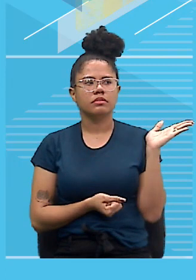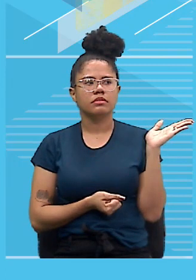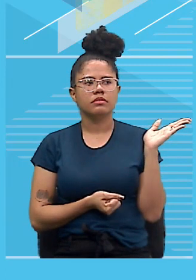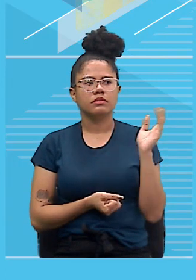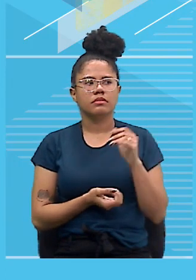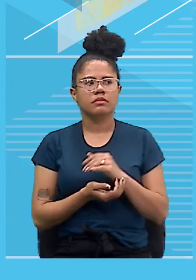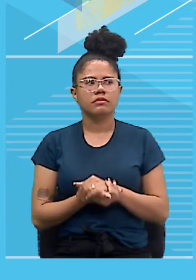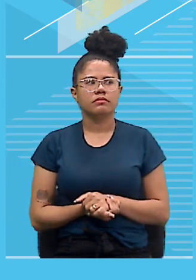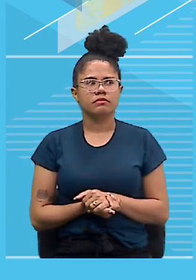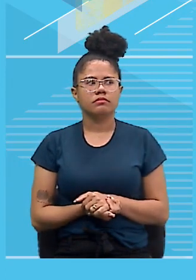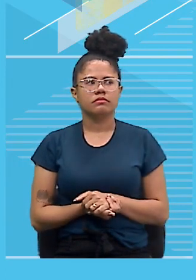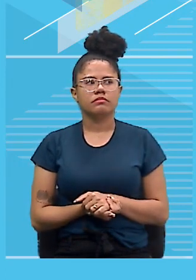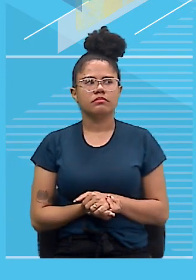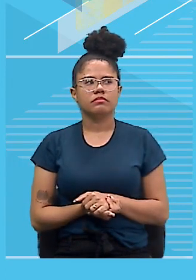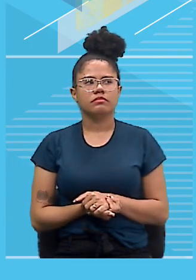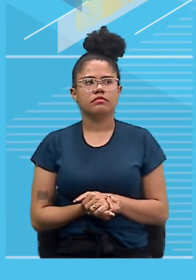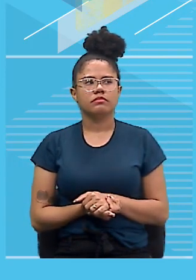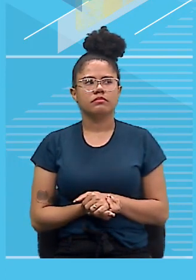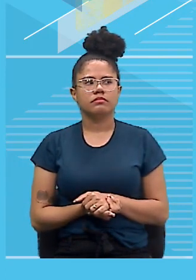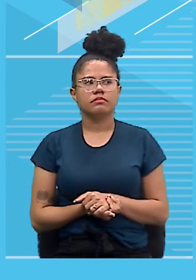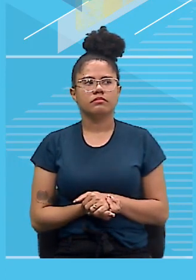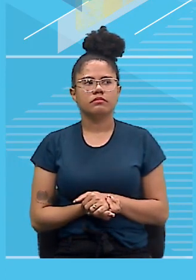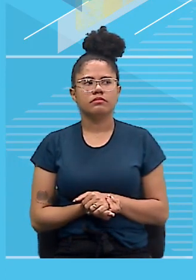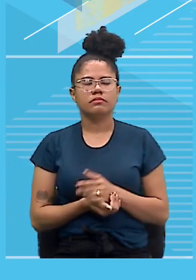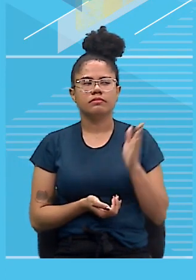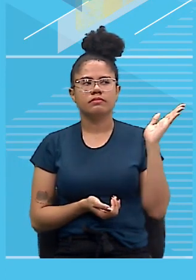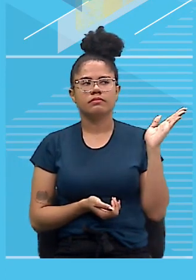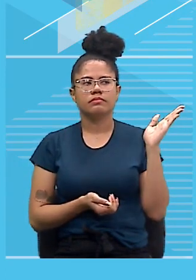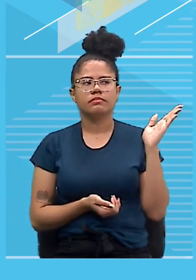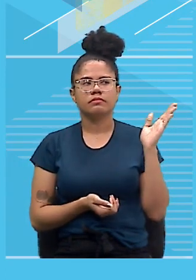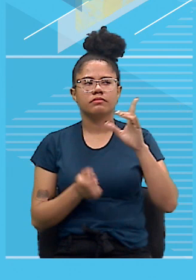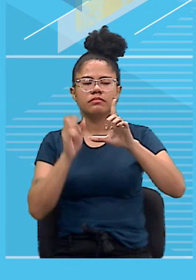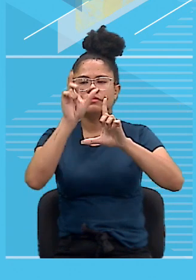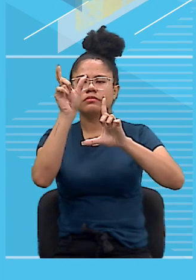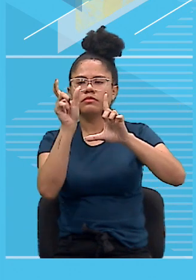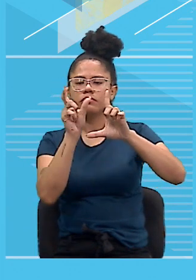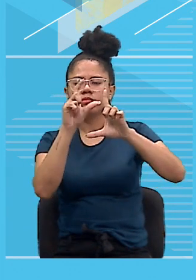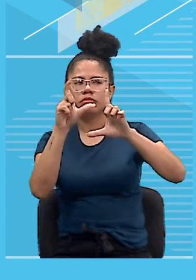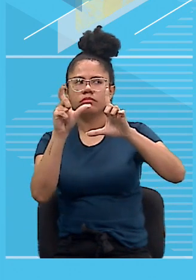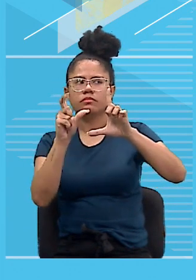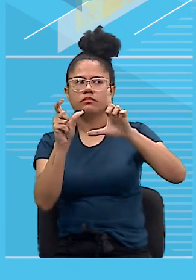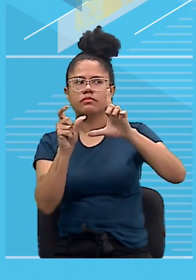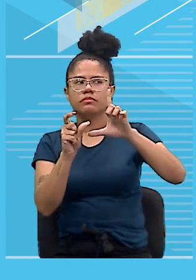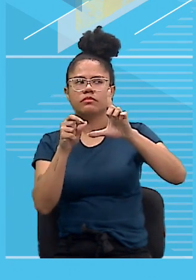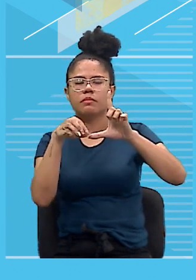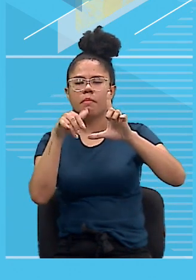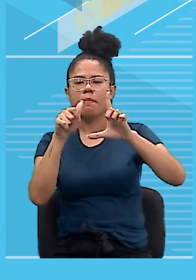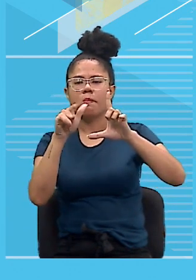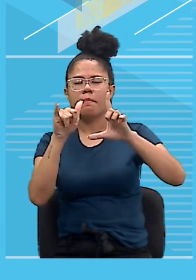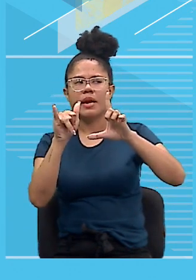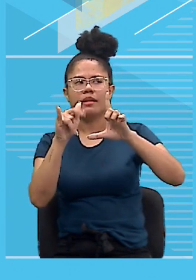e o território do Mali é esse aqui ó ao lado da Argélia